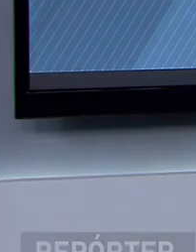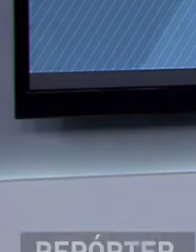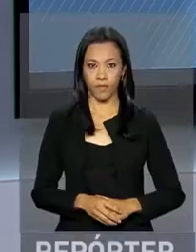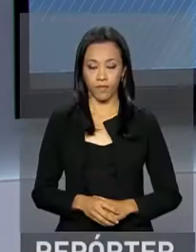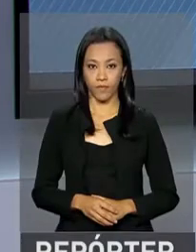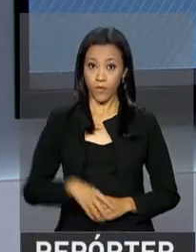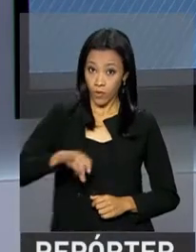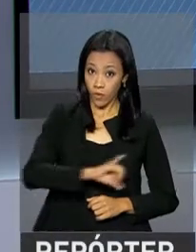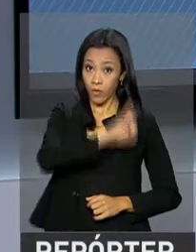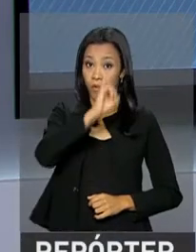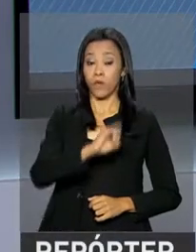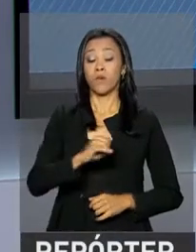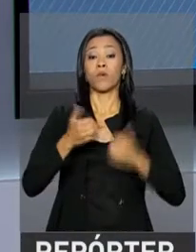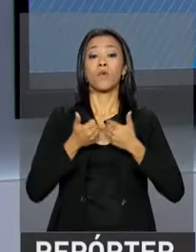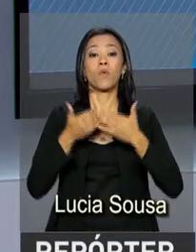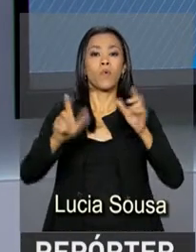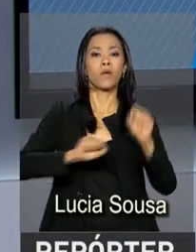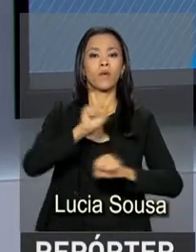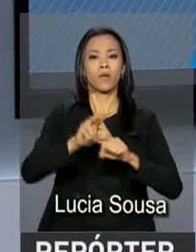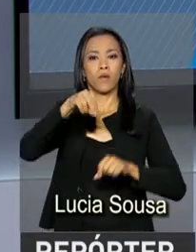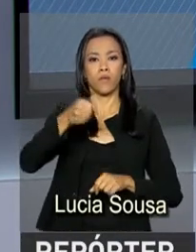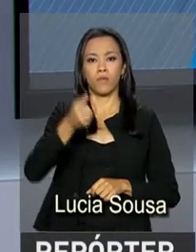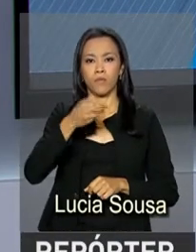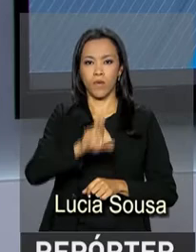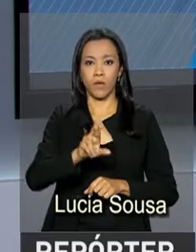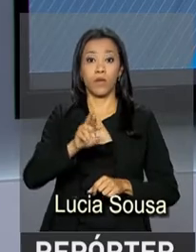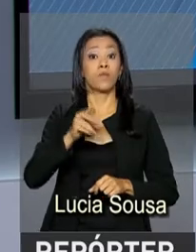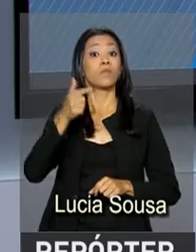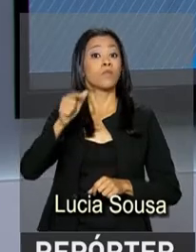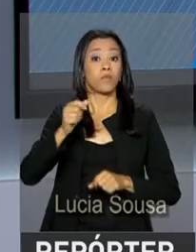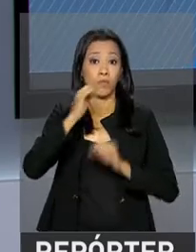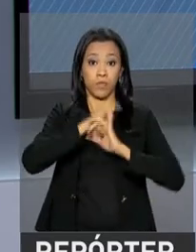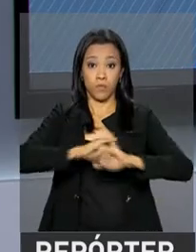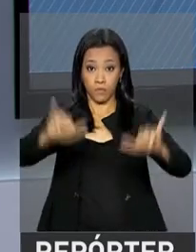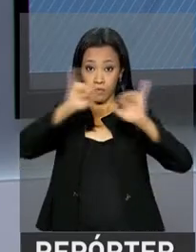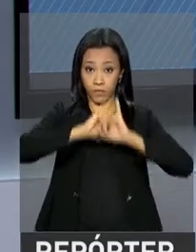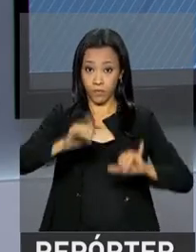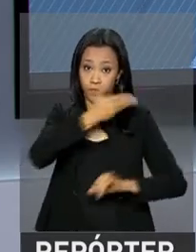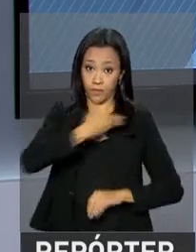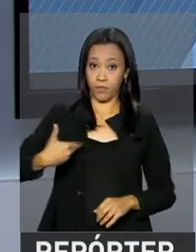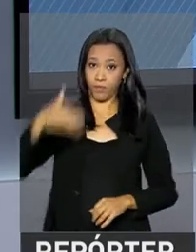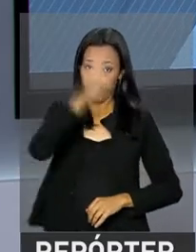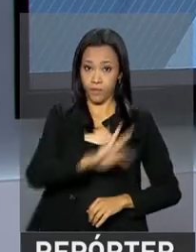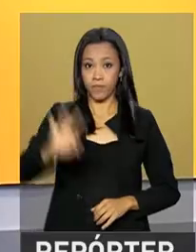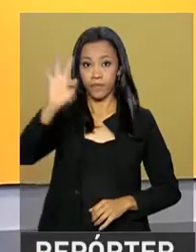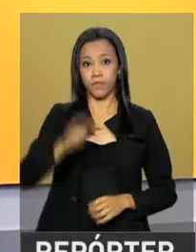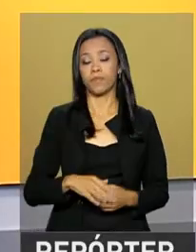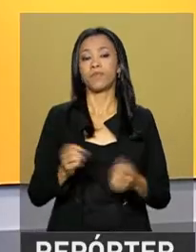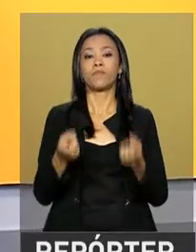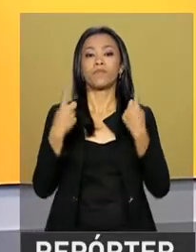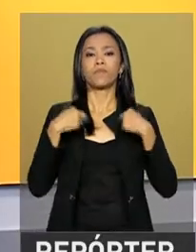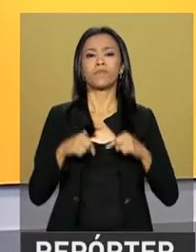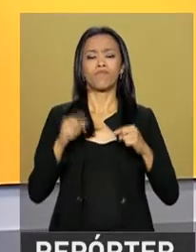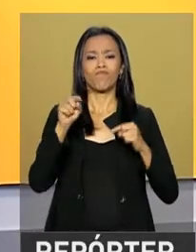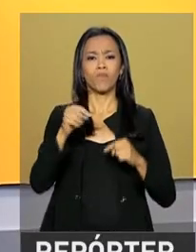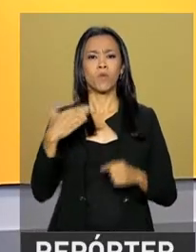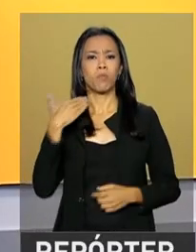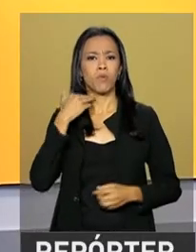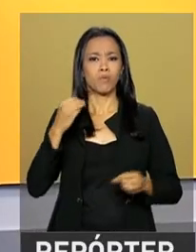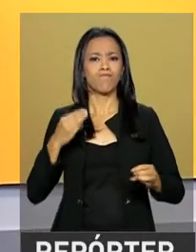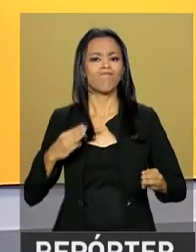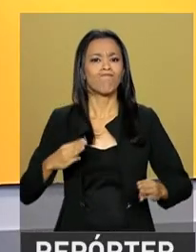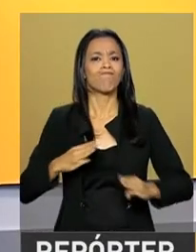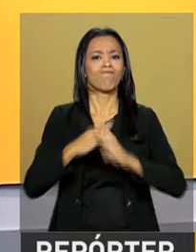lá começa agora mais uma edição do repórter nbr com as notícias do governo federal a caixa registrou lucro